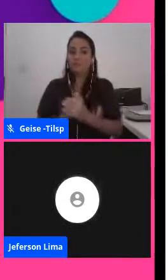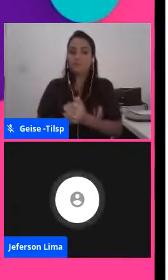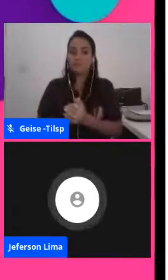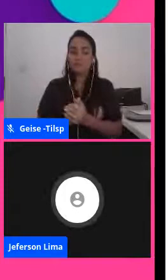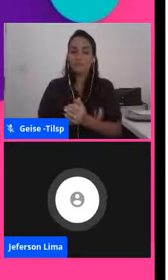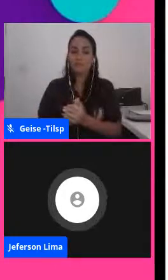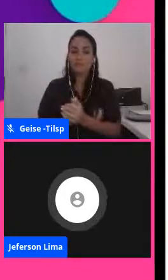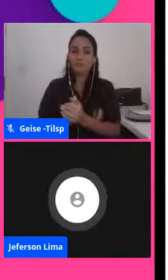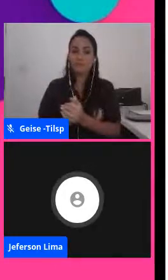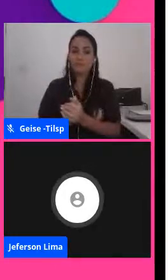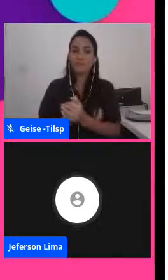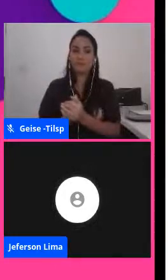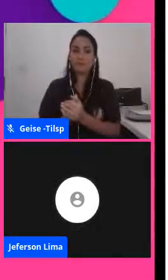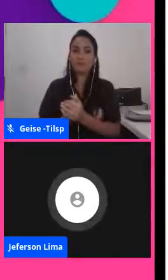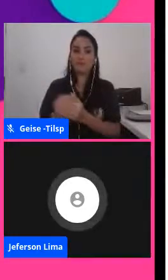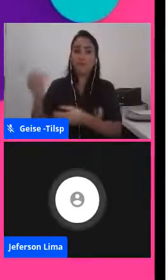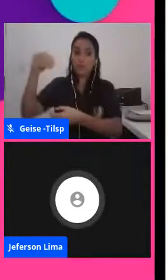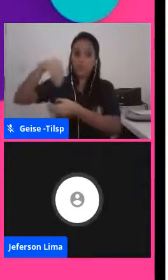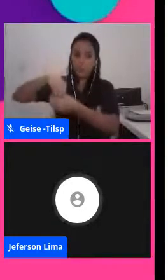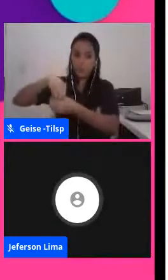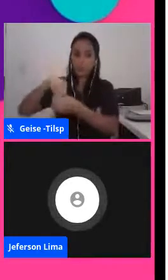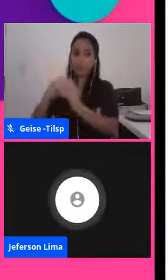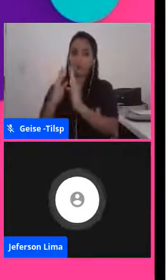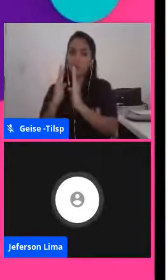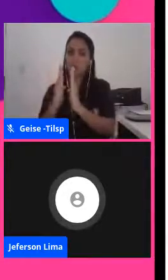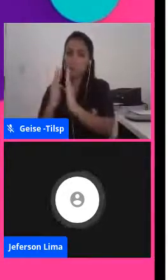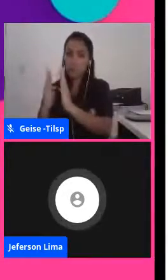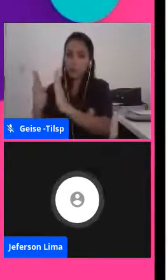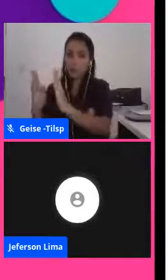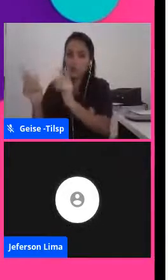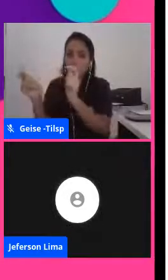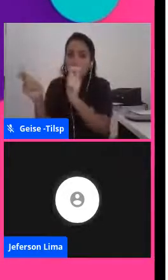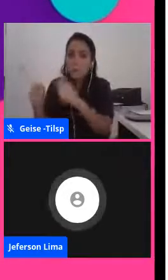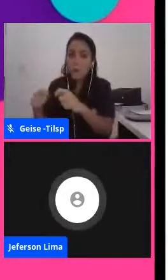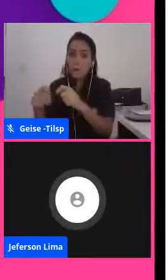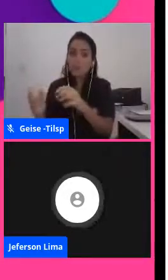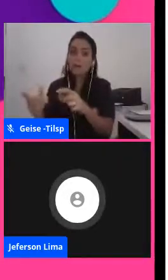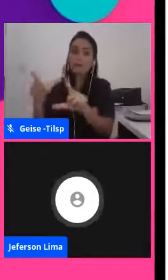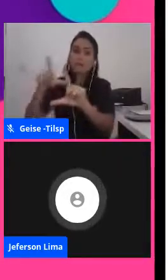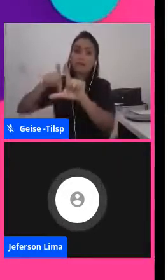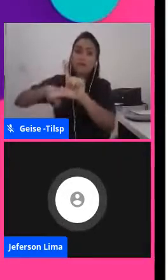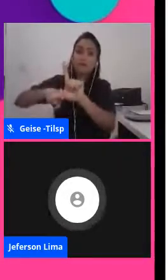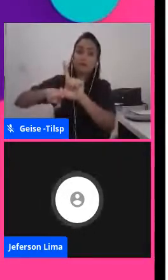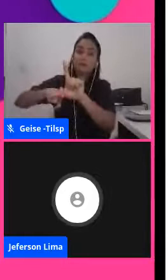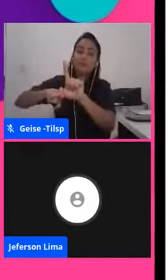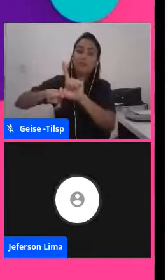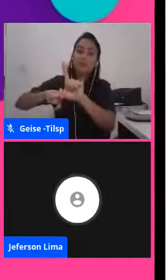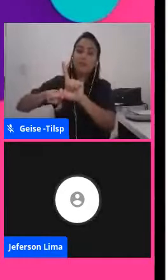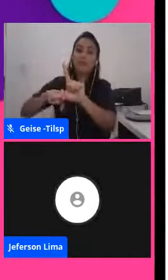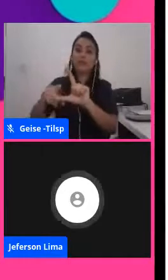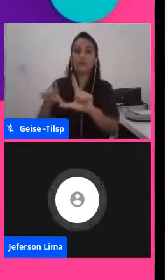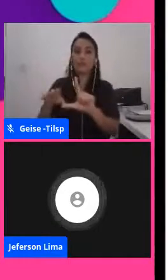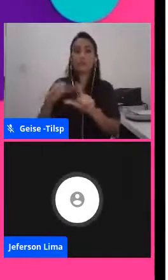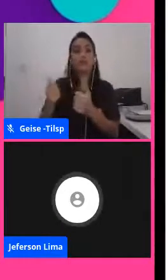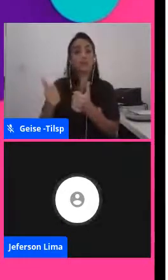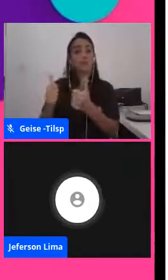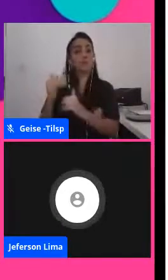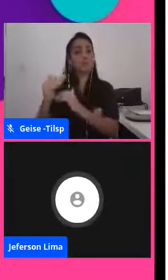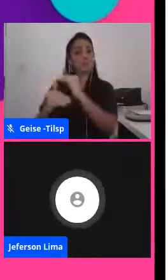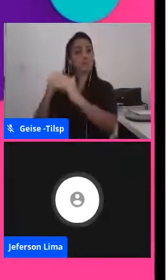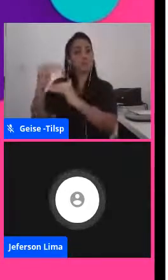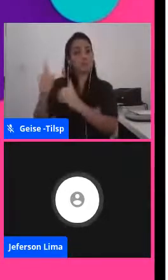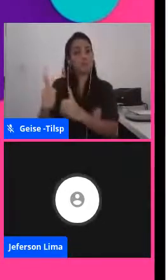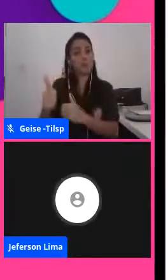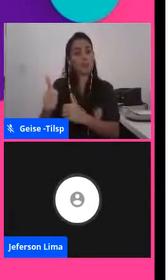que uma biblioteca no Arduino tenha dependências. Isso já foi um boom enorme. Porque anteriormente, se você precisasse fazer, por exemplo, vamos falar que você criou